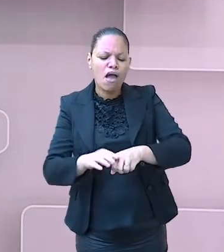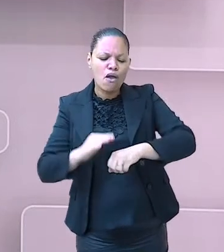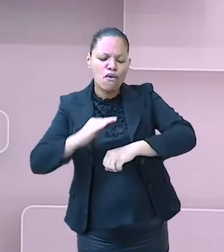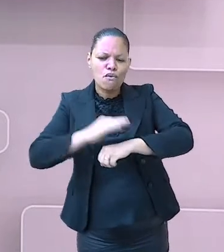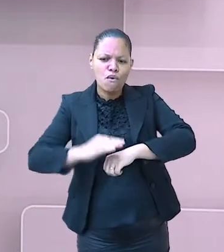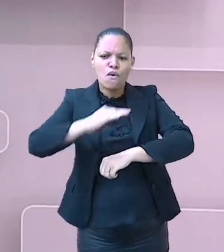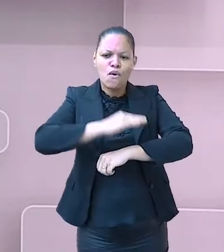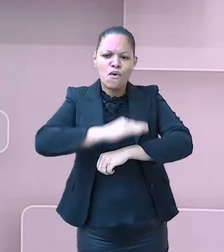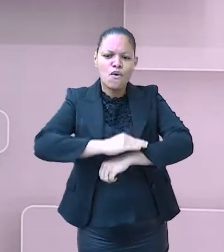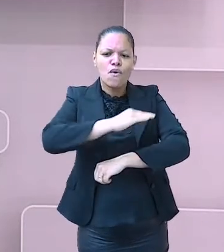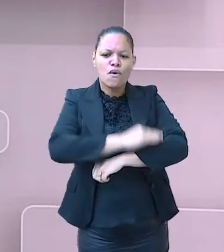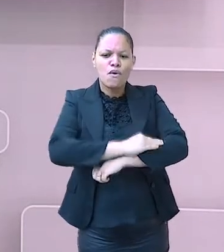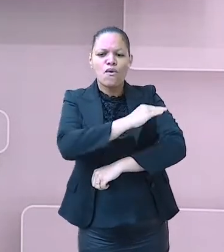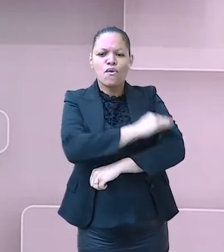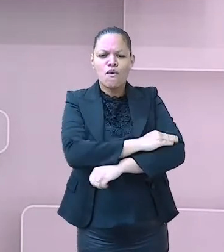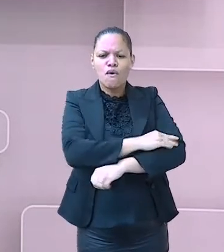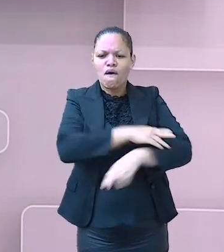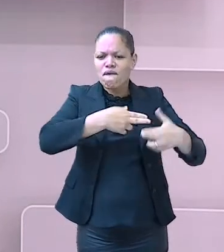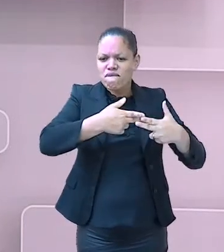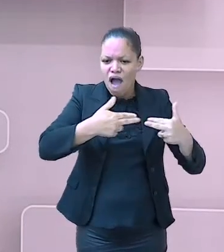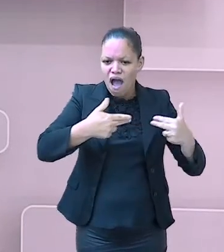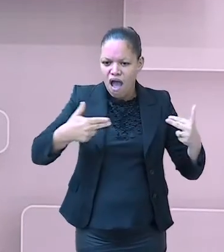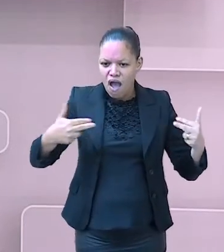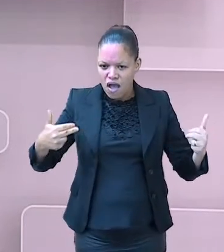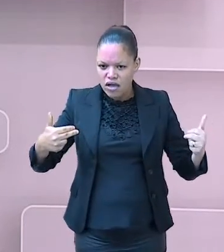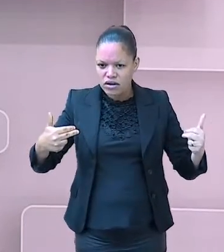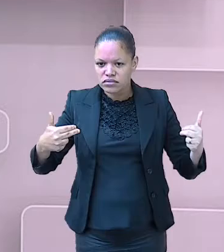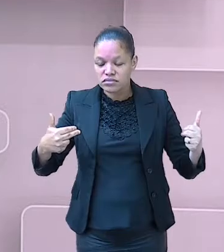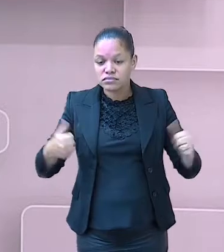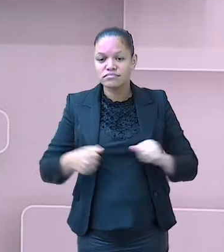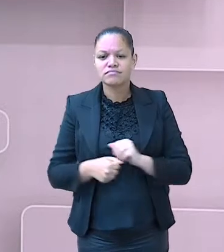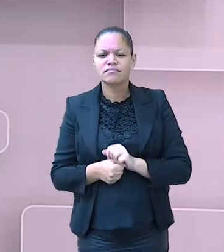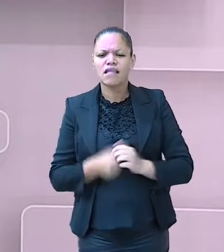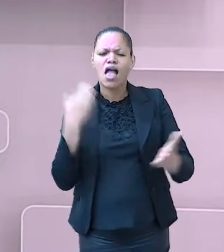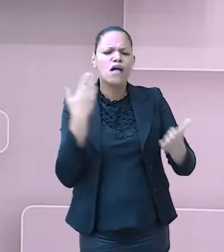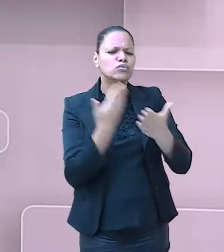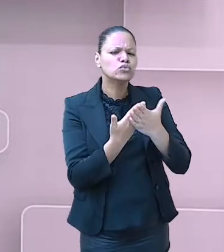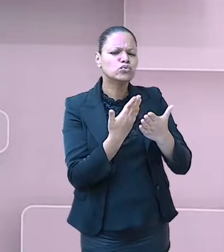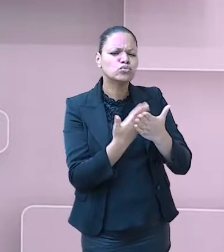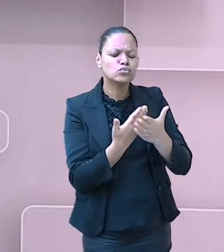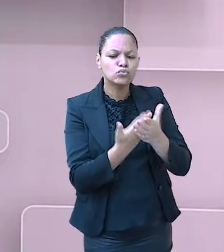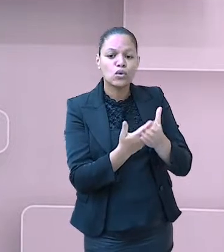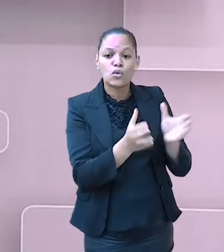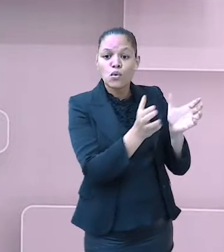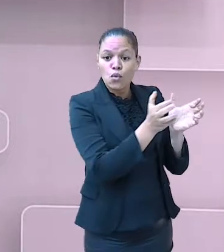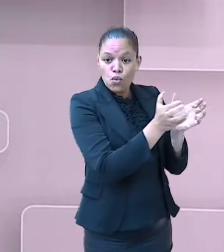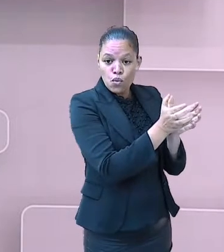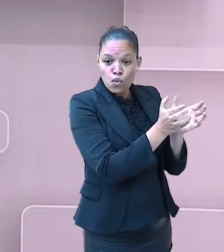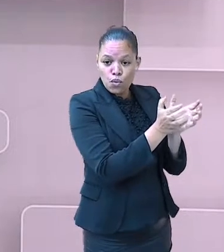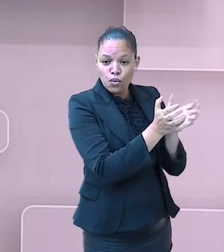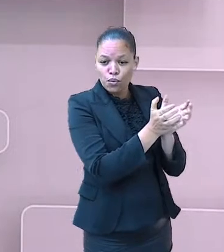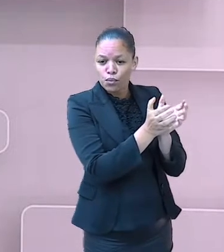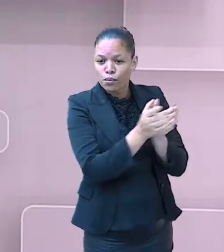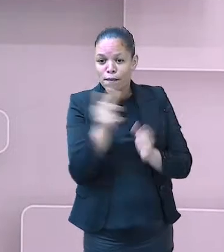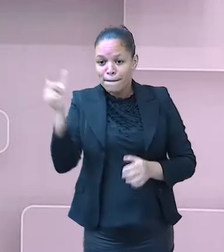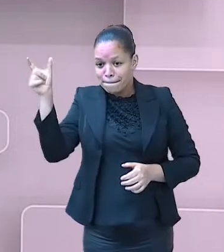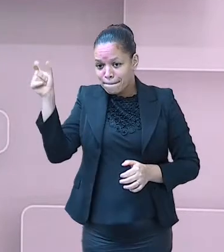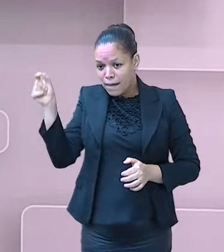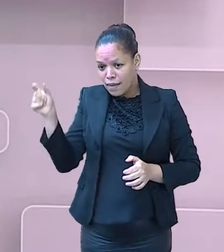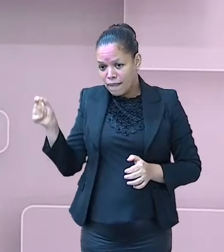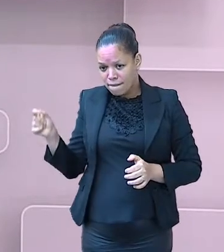Então, nós estamos estudando aqui do grupo dos vertebrados. Nós já falamos sobre mamíferos,